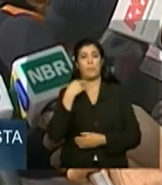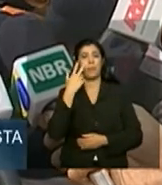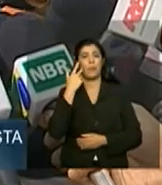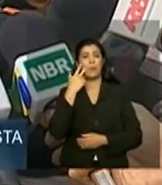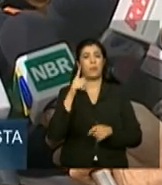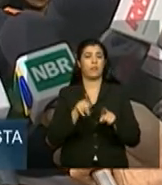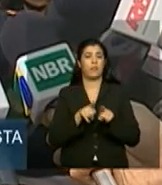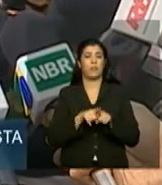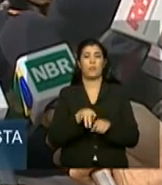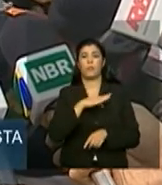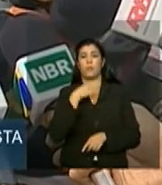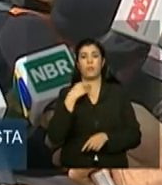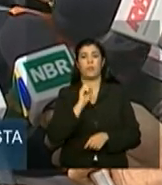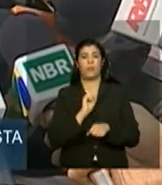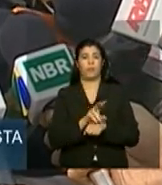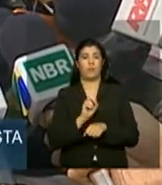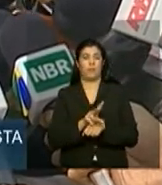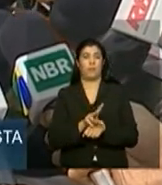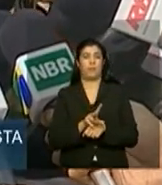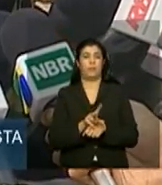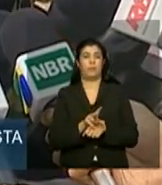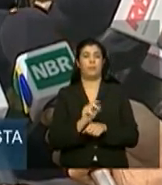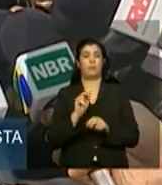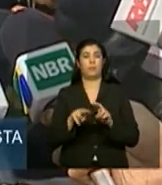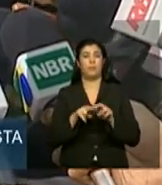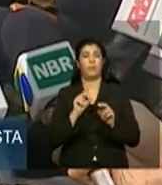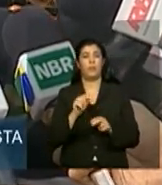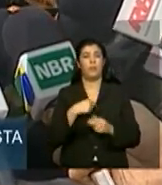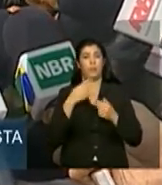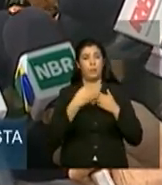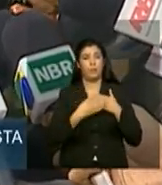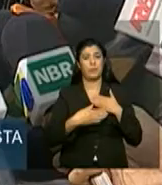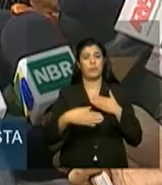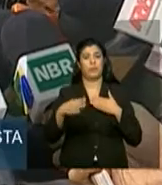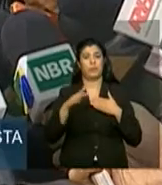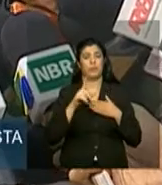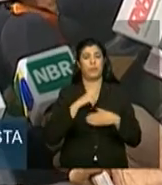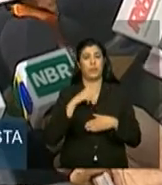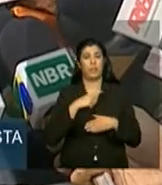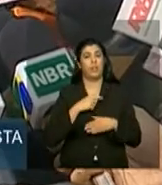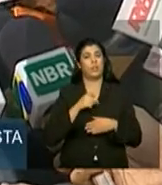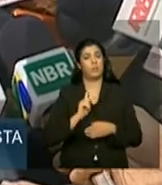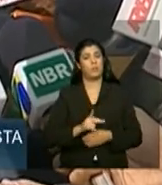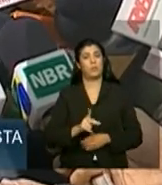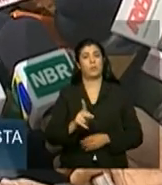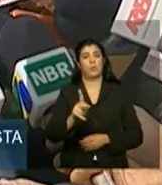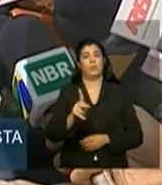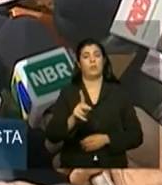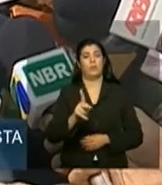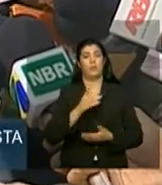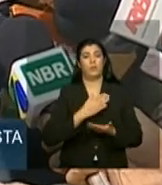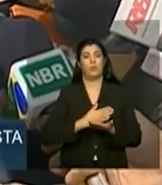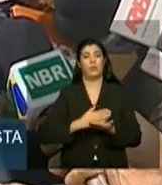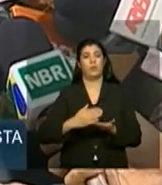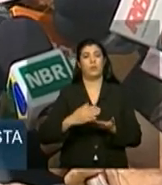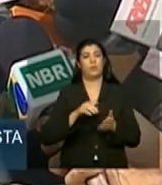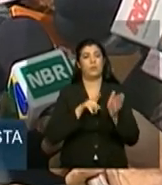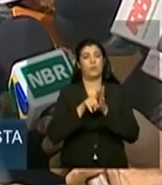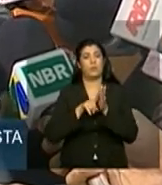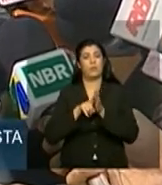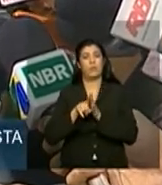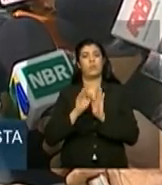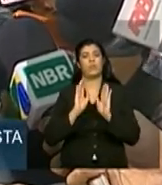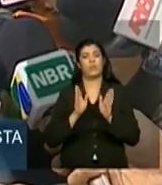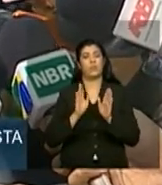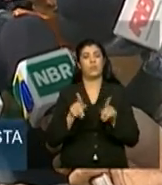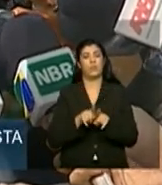nem da morte por envenenamento. Por isso que este processo deverá continuar a partir do processo investigatório, como eu